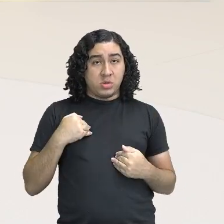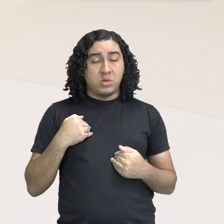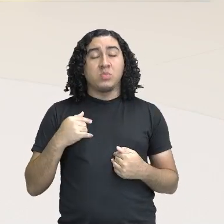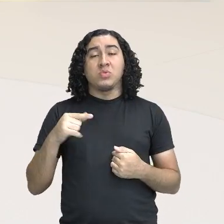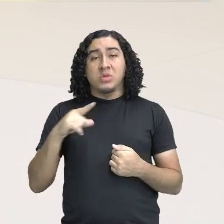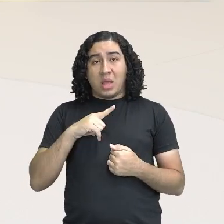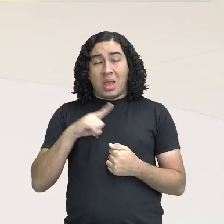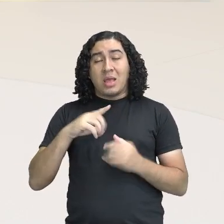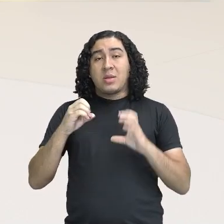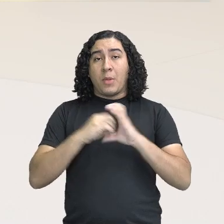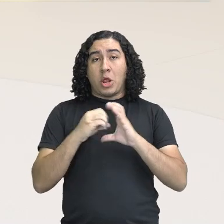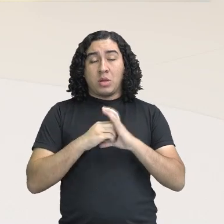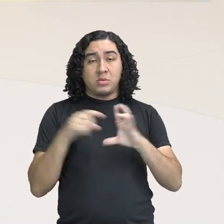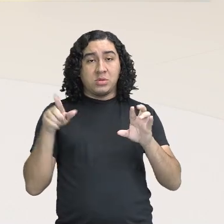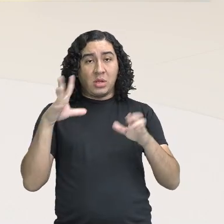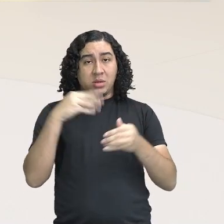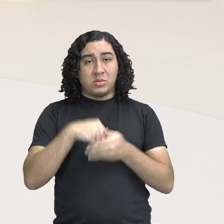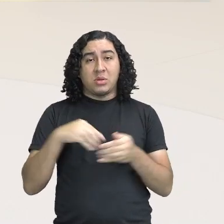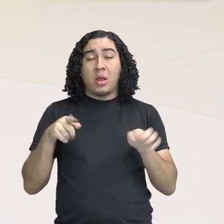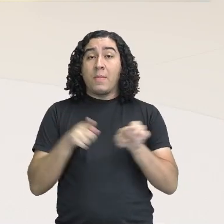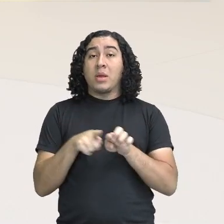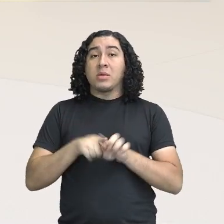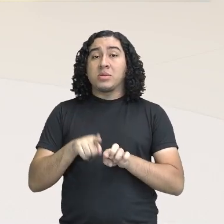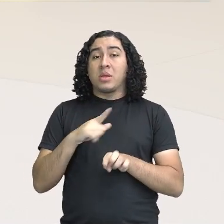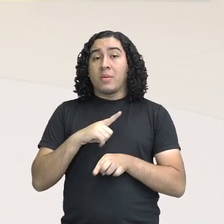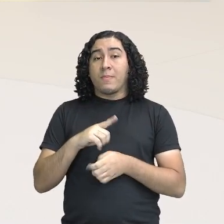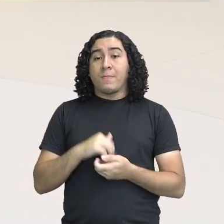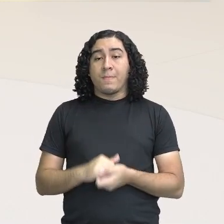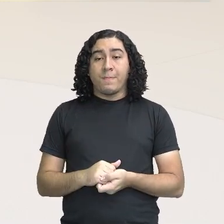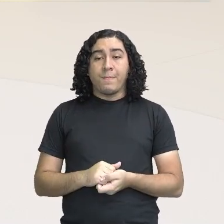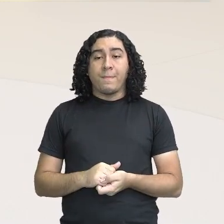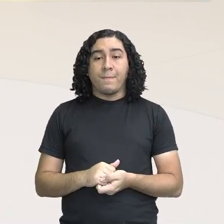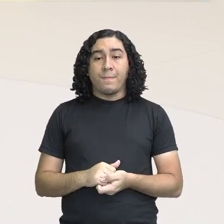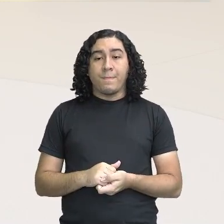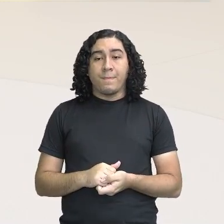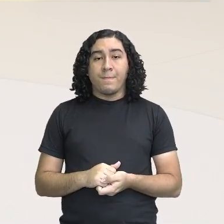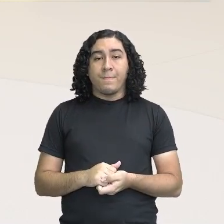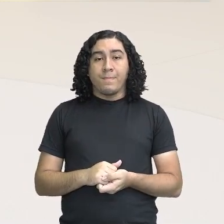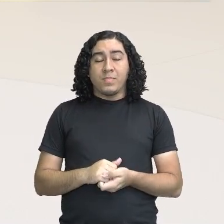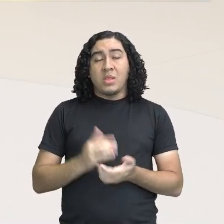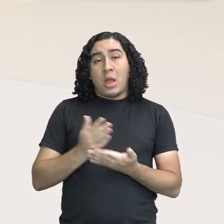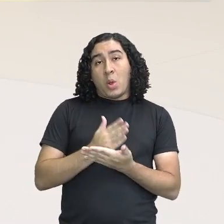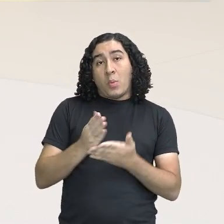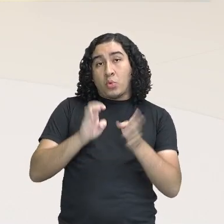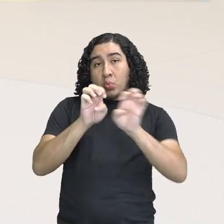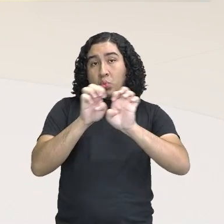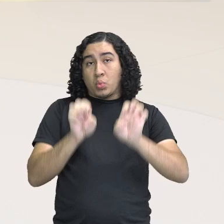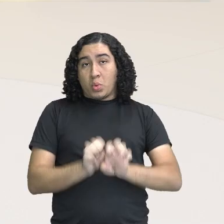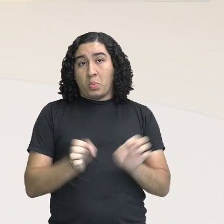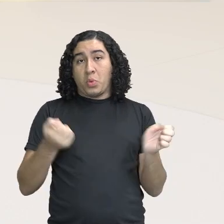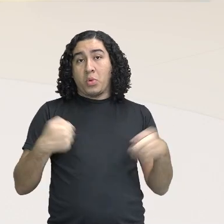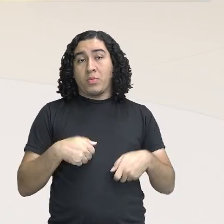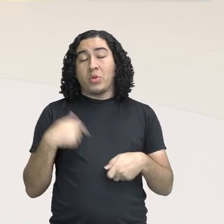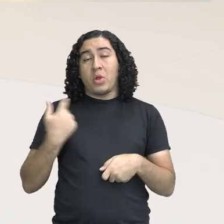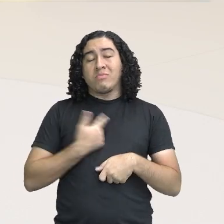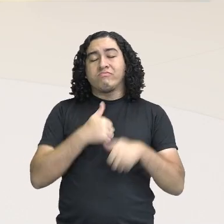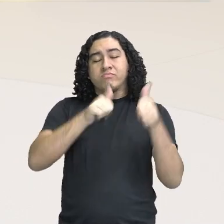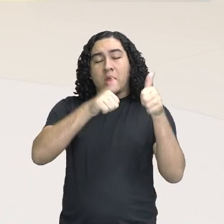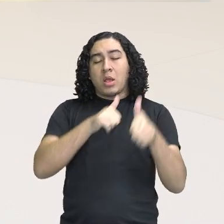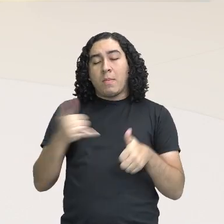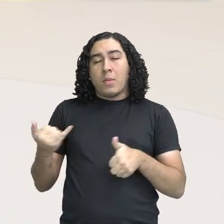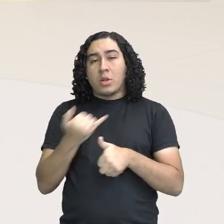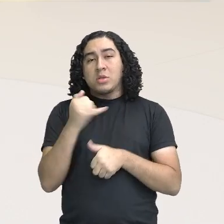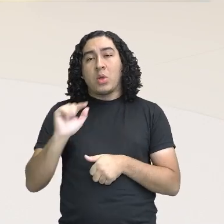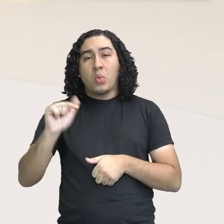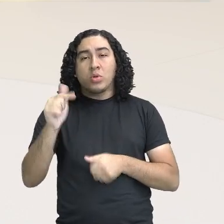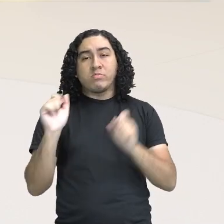nossas moléculas, por exemplo, e a gente vai encontrar também, né, em algumas estruturas. E a gente vai observar um pouco mais dessa importância aí na